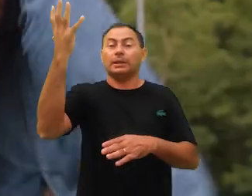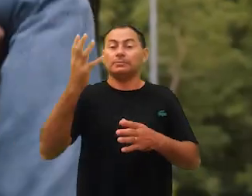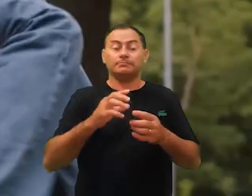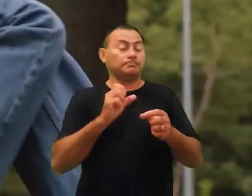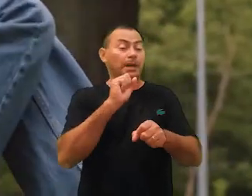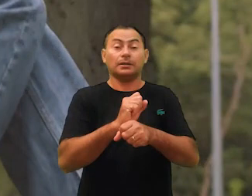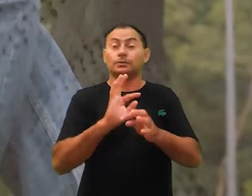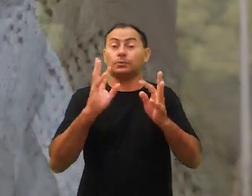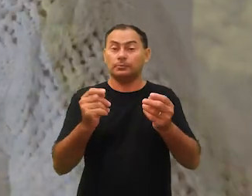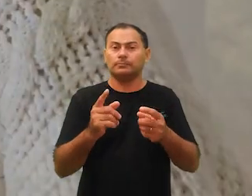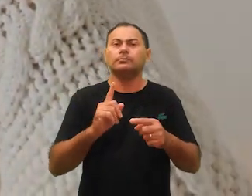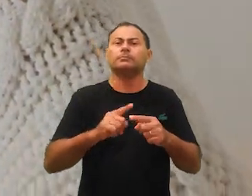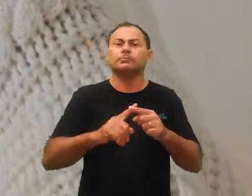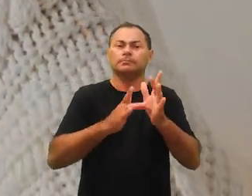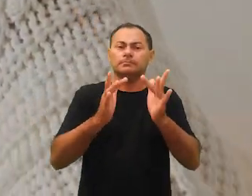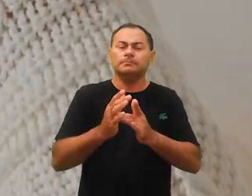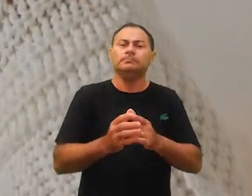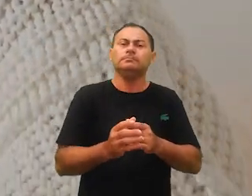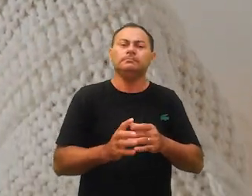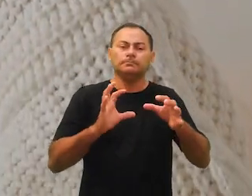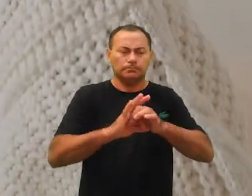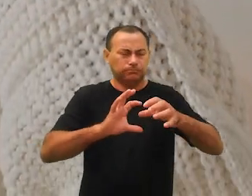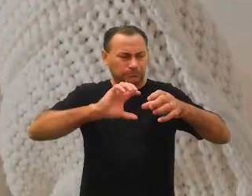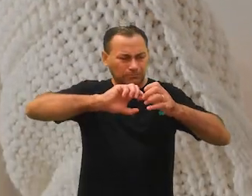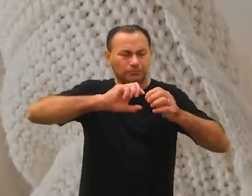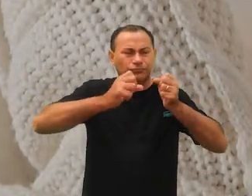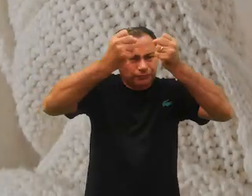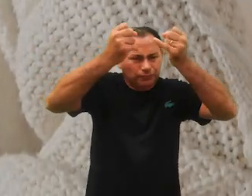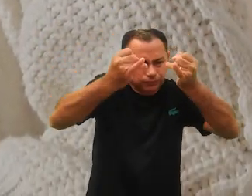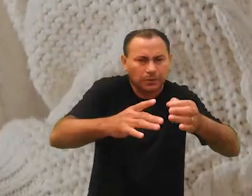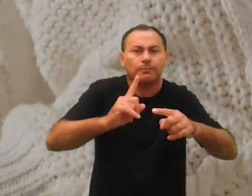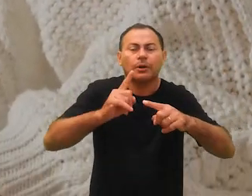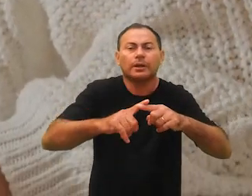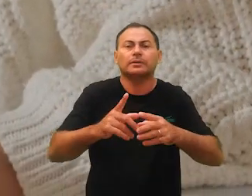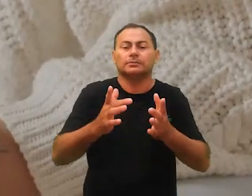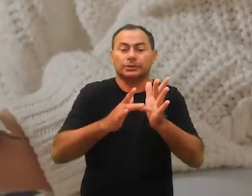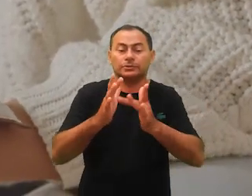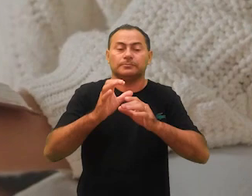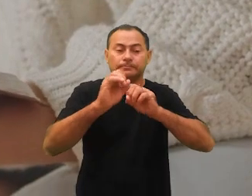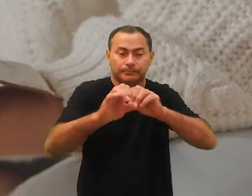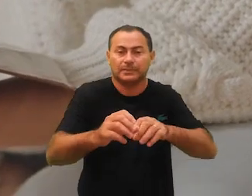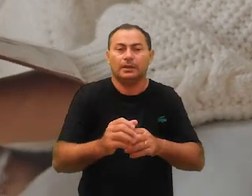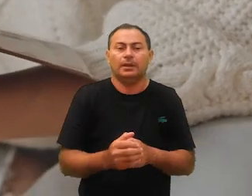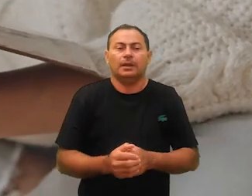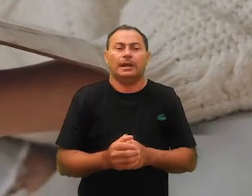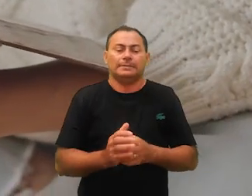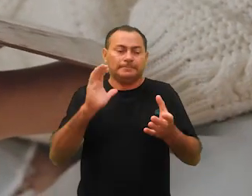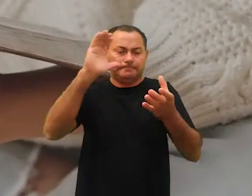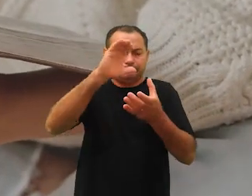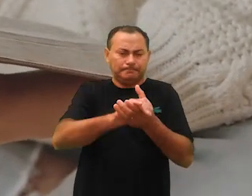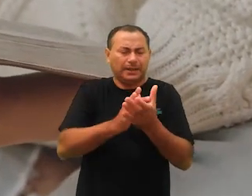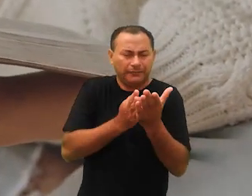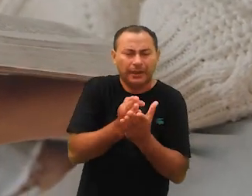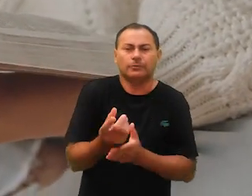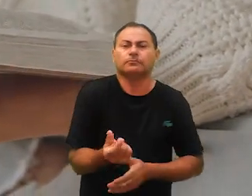mais funciona. E por que Jesus dá um nó tão apertado nessa questão, hein? Por que ele ensina a